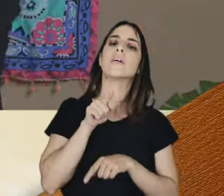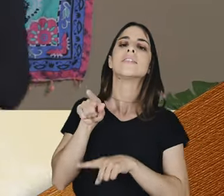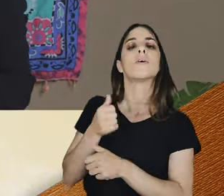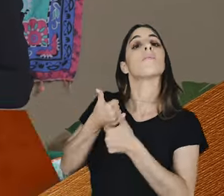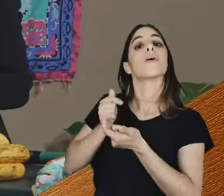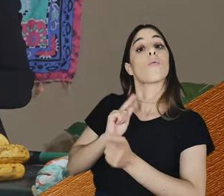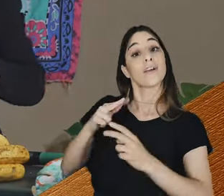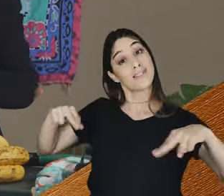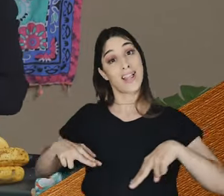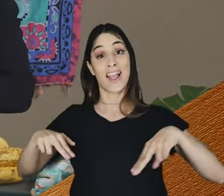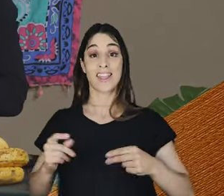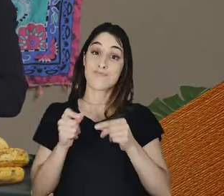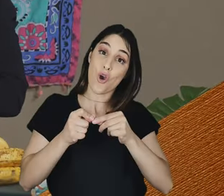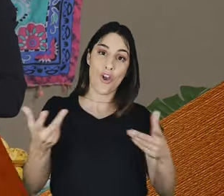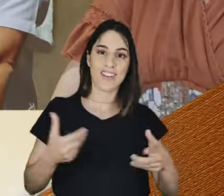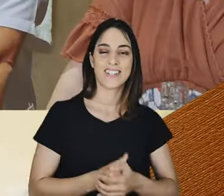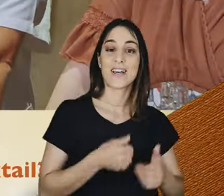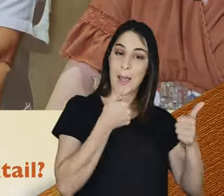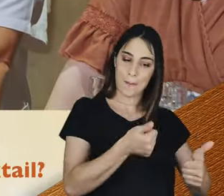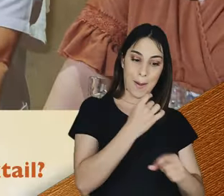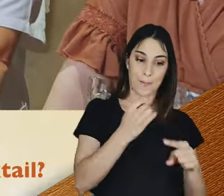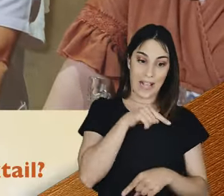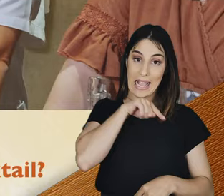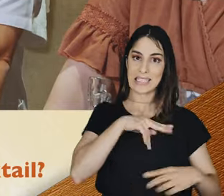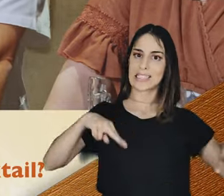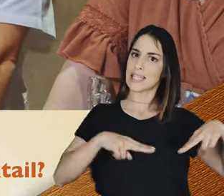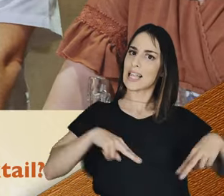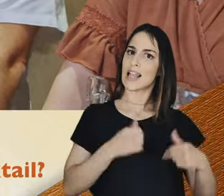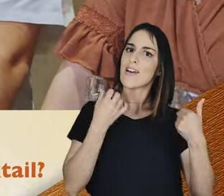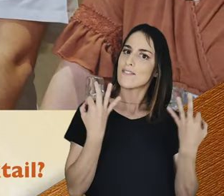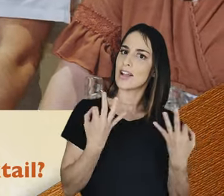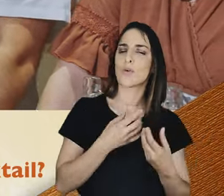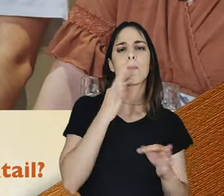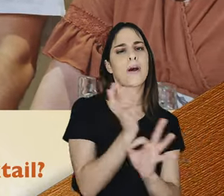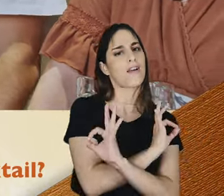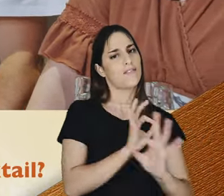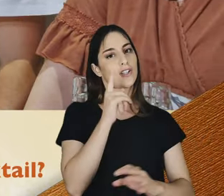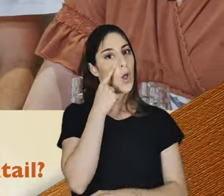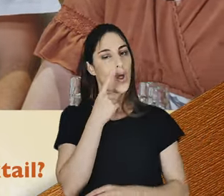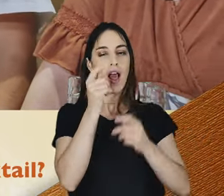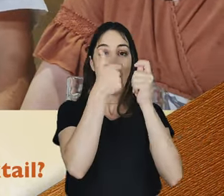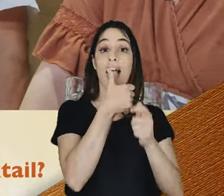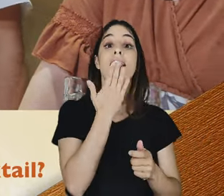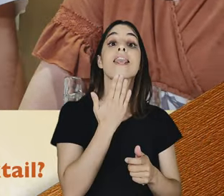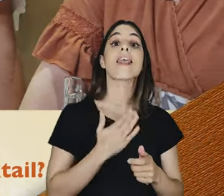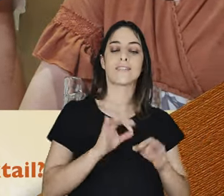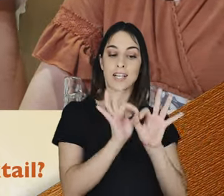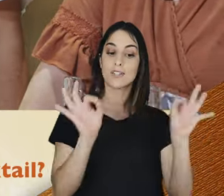Com uma excelente salada. Ainda bem, porque esta aqui que o Ricardo nos trouxe hoje estava maravilhosa. Olha para isto, até lambi. Até lambi o